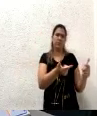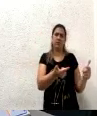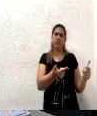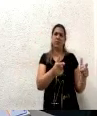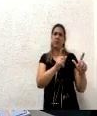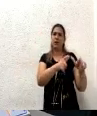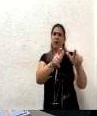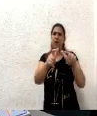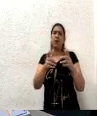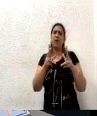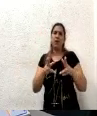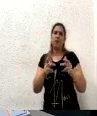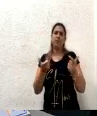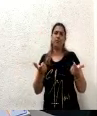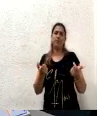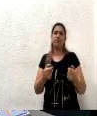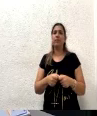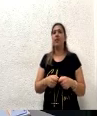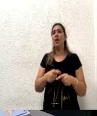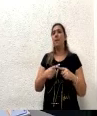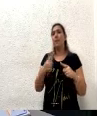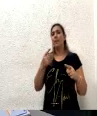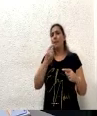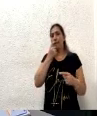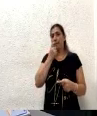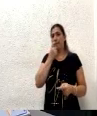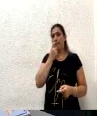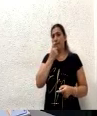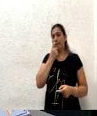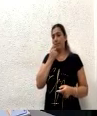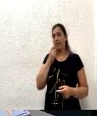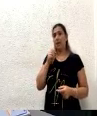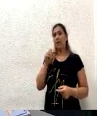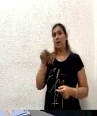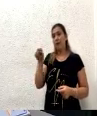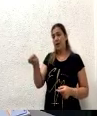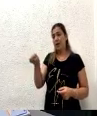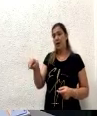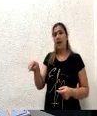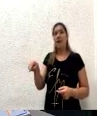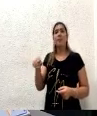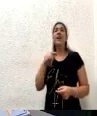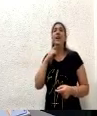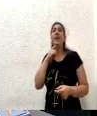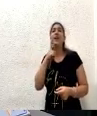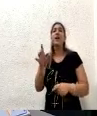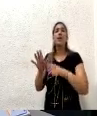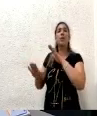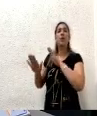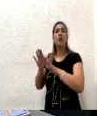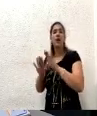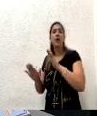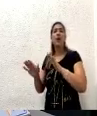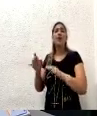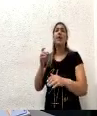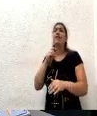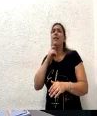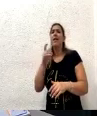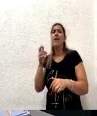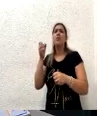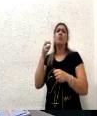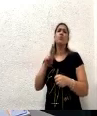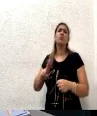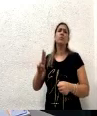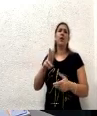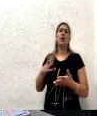ambientes assim. Mas, para estragar, para não cuidar, para não mexer, como não